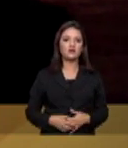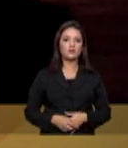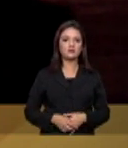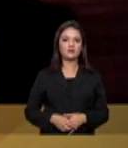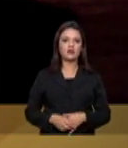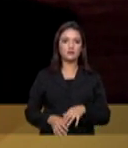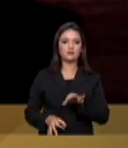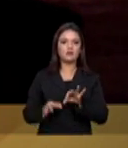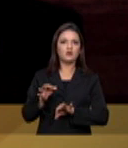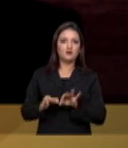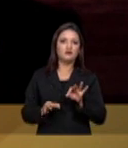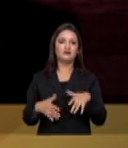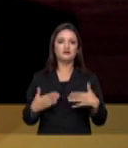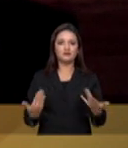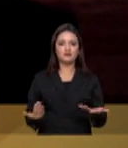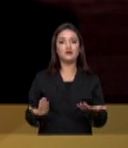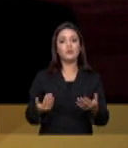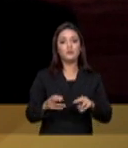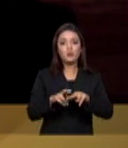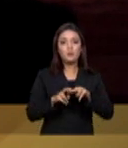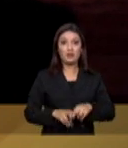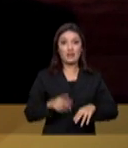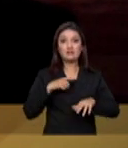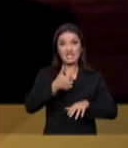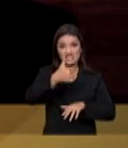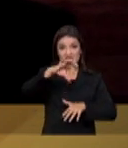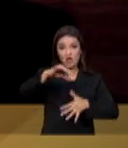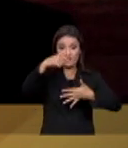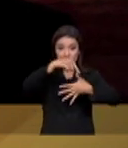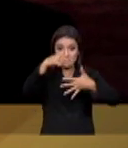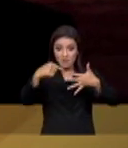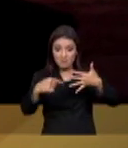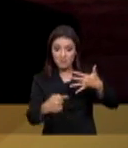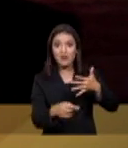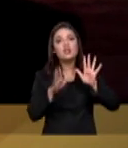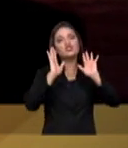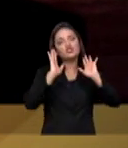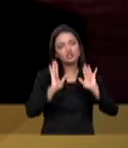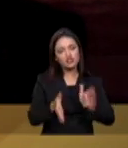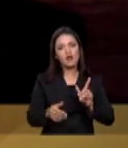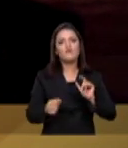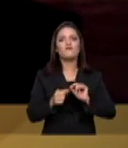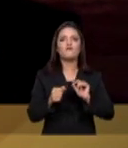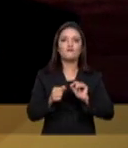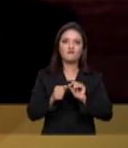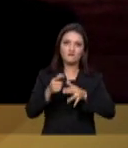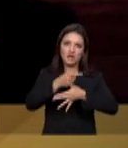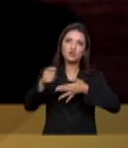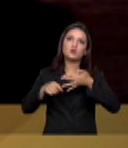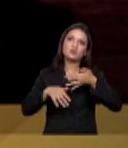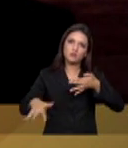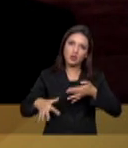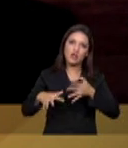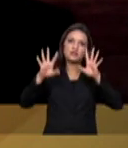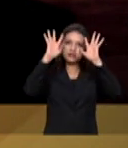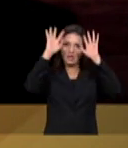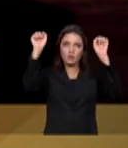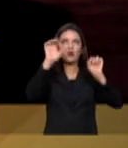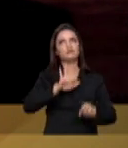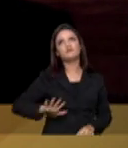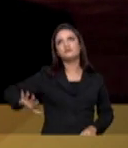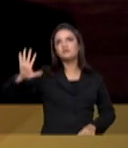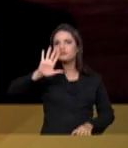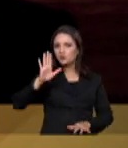uma vez que as 19 condicionantes já estariam sendo aplicadas pela jurisprudência e tenham